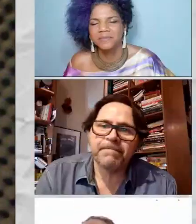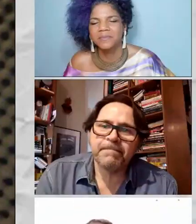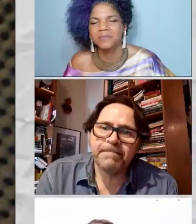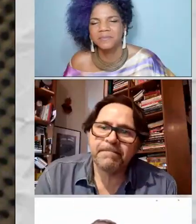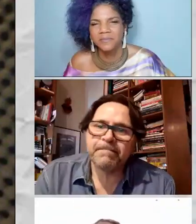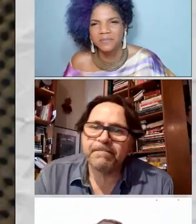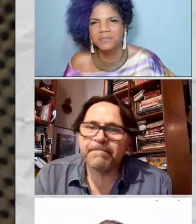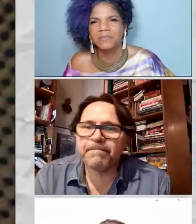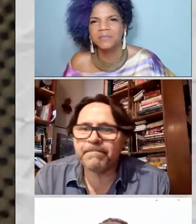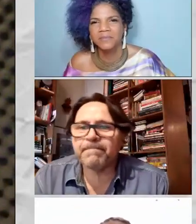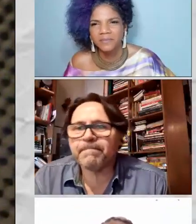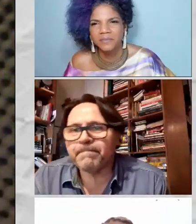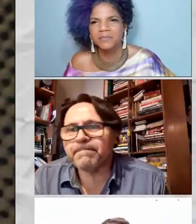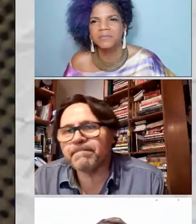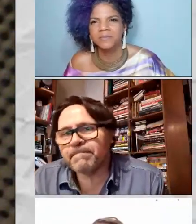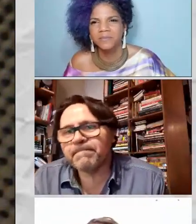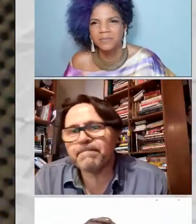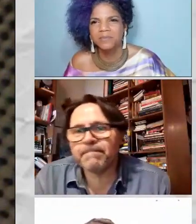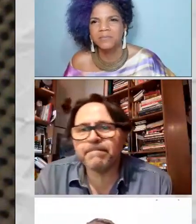parte negra.